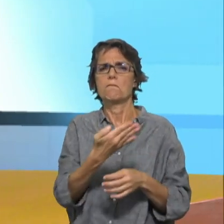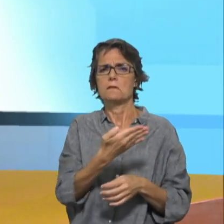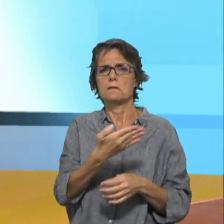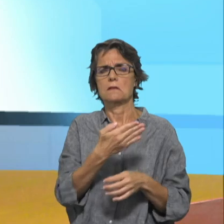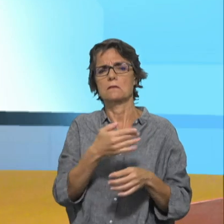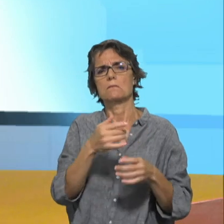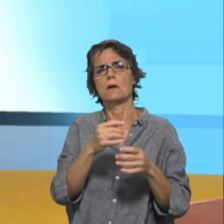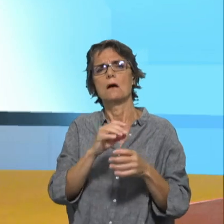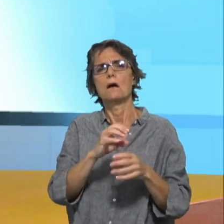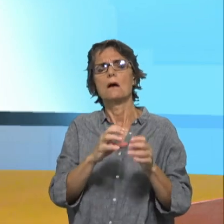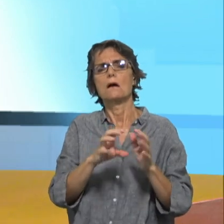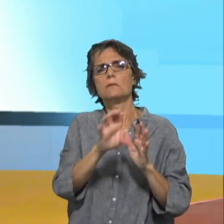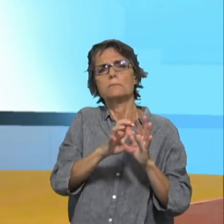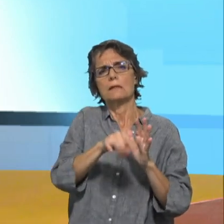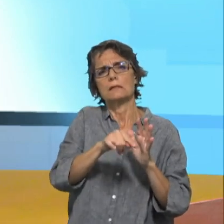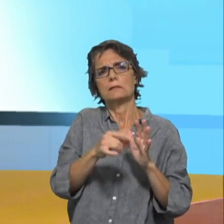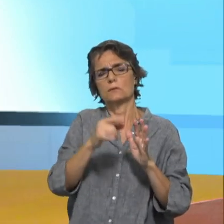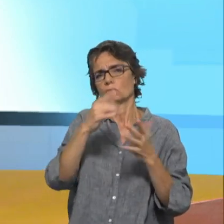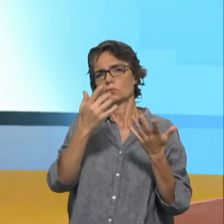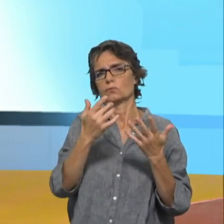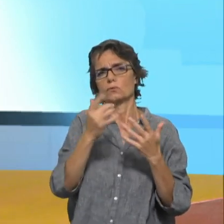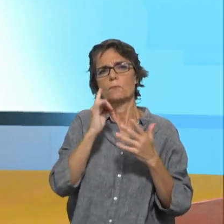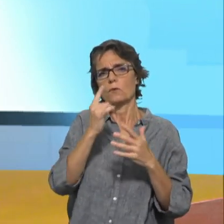Igreja Católica teve um papel essencial, como é óbvio.